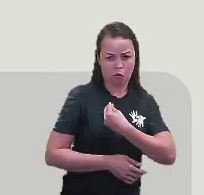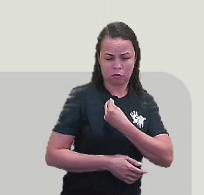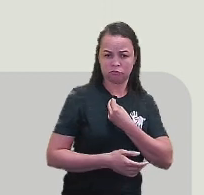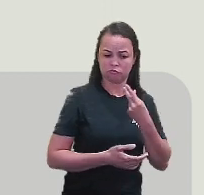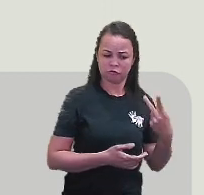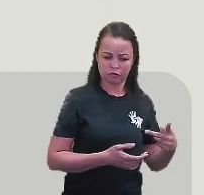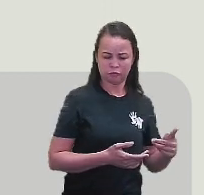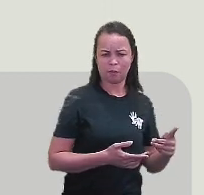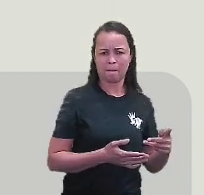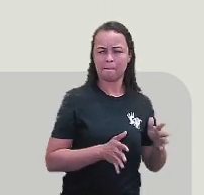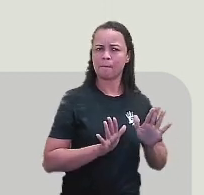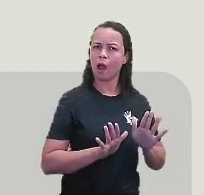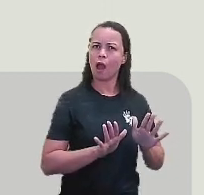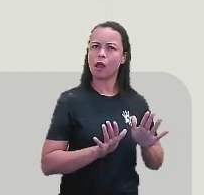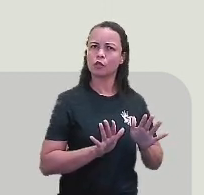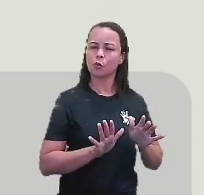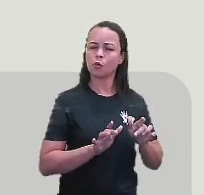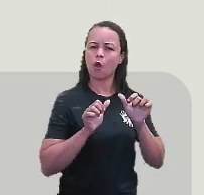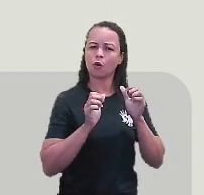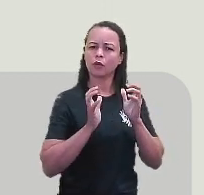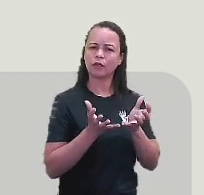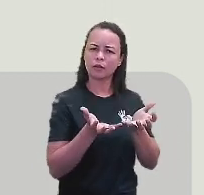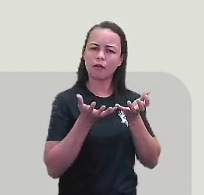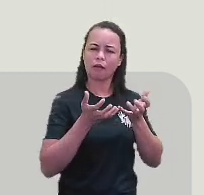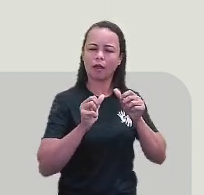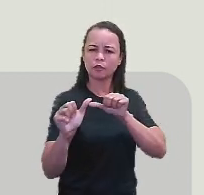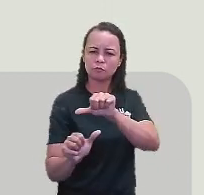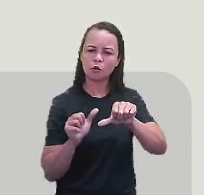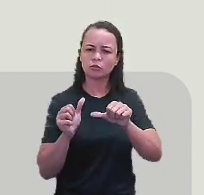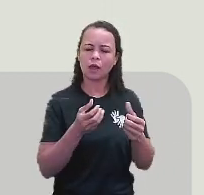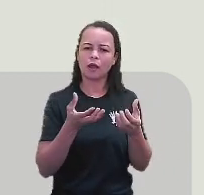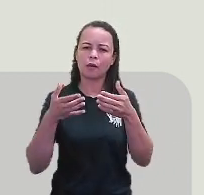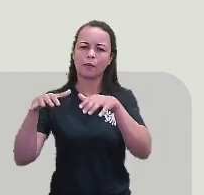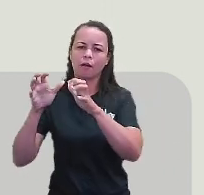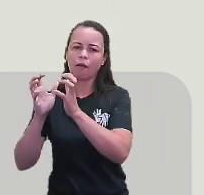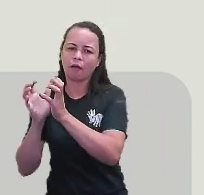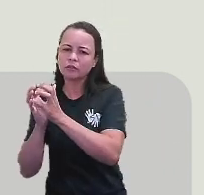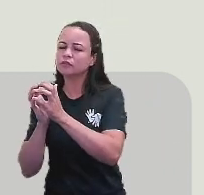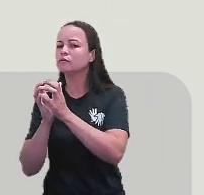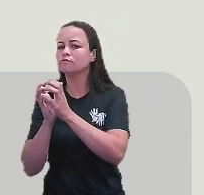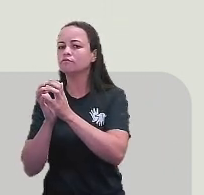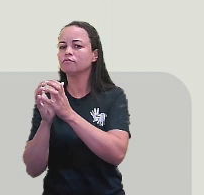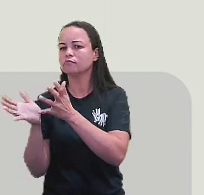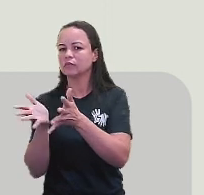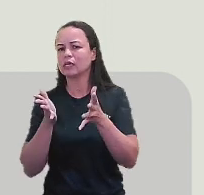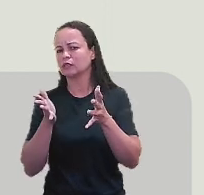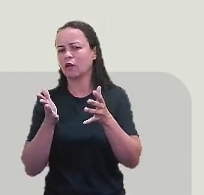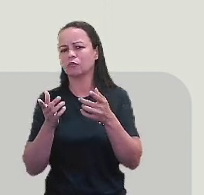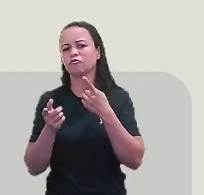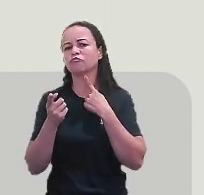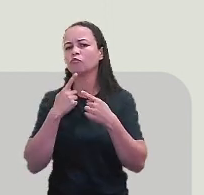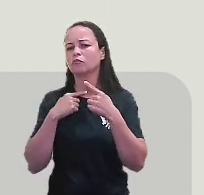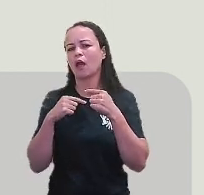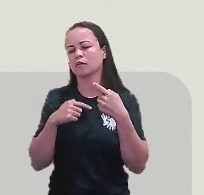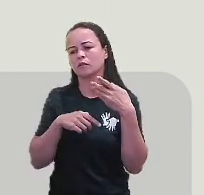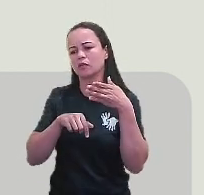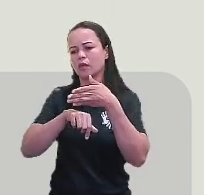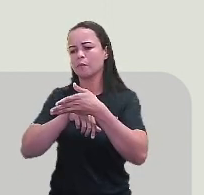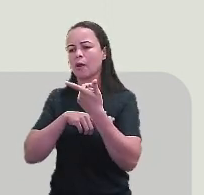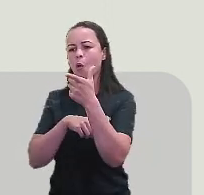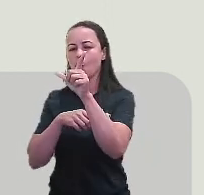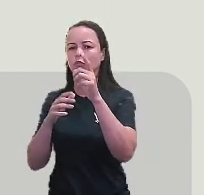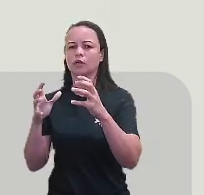eu gosto de Recife, por algum motivo, Recife, Jaboatão, Gravatá, não importa. Mas eu estou com vontade de me mudar para algum outro